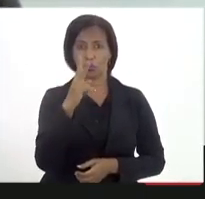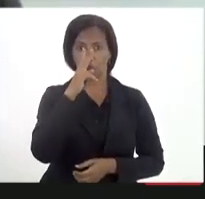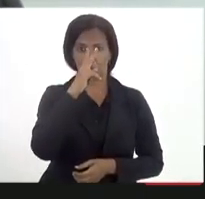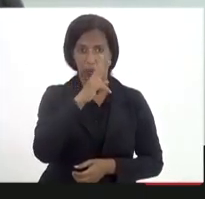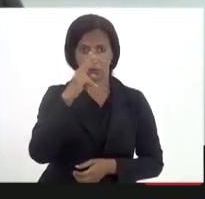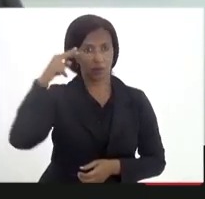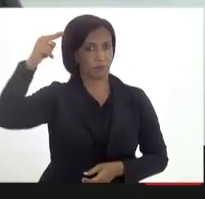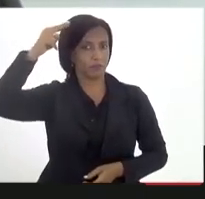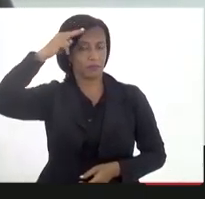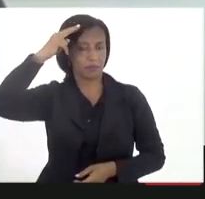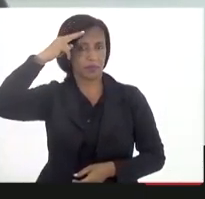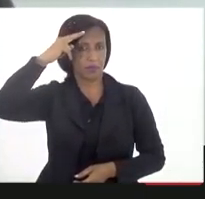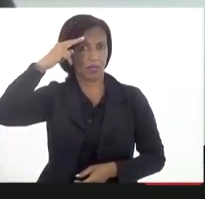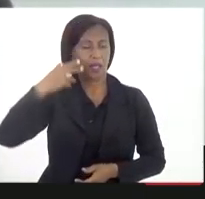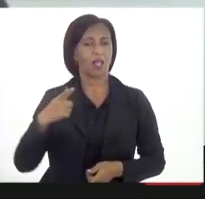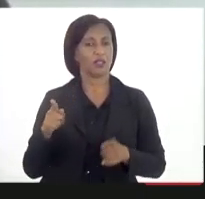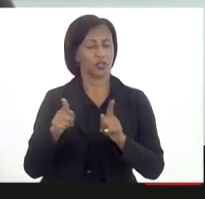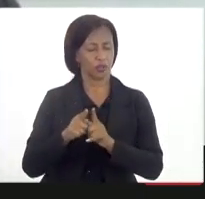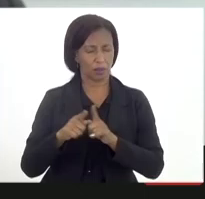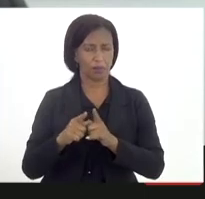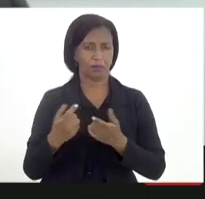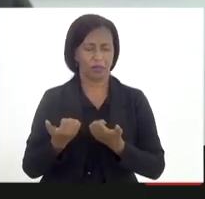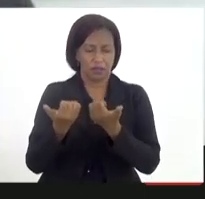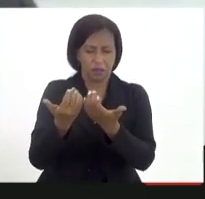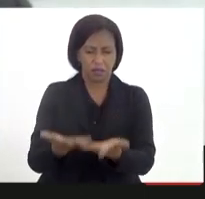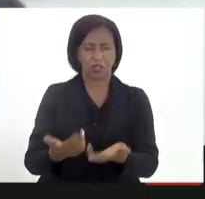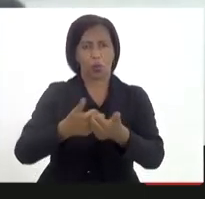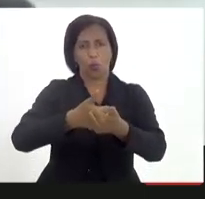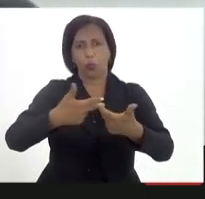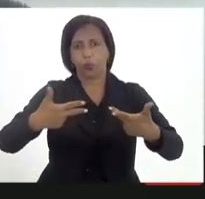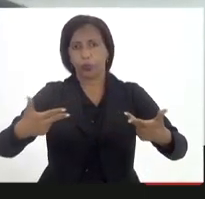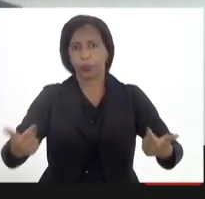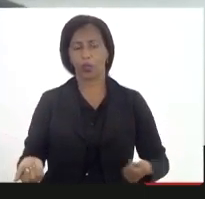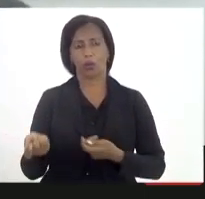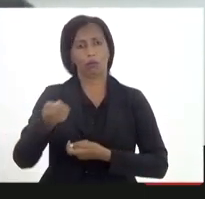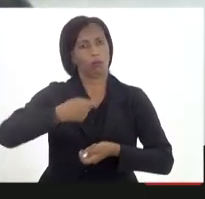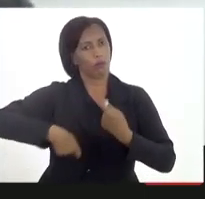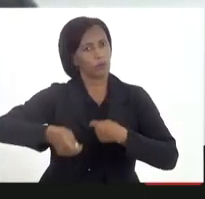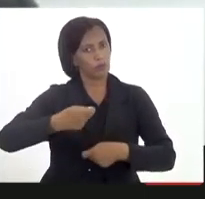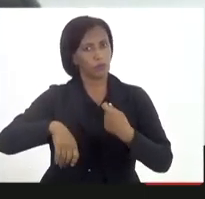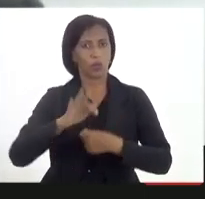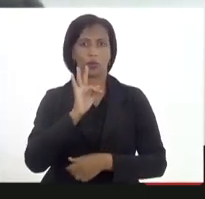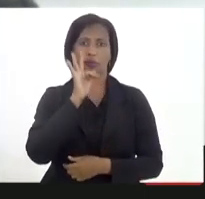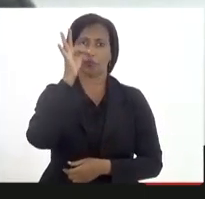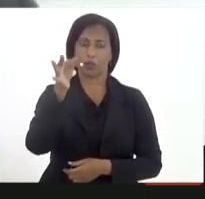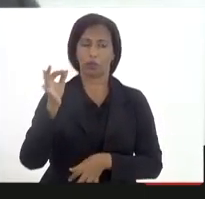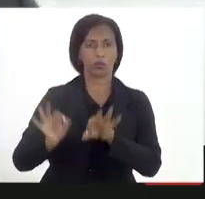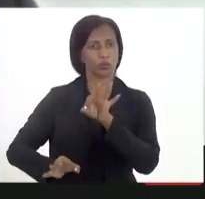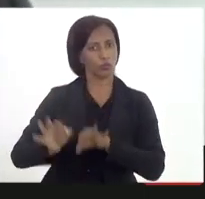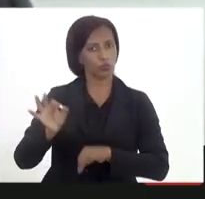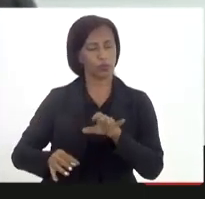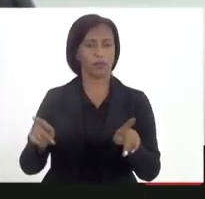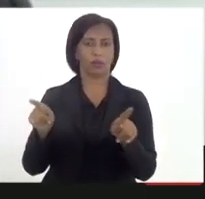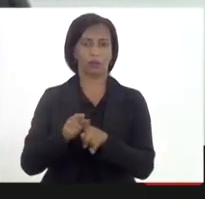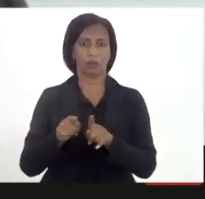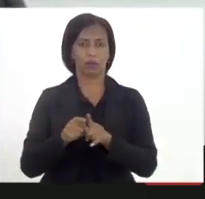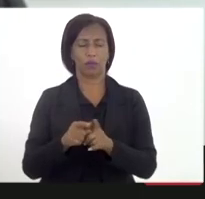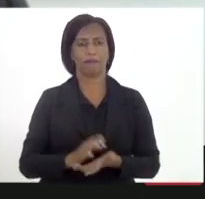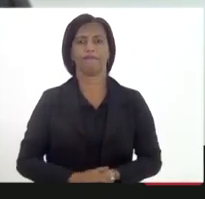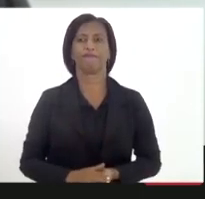é que a gente deixa aqui também um legado de qualidade no âmbito administrativo e futuramente não prejudicial também então